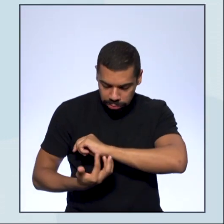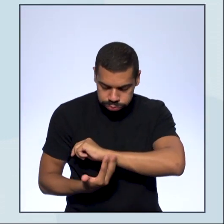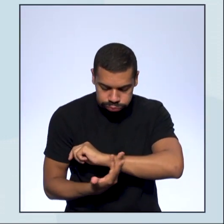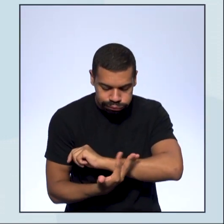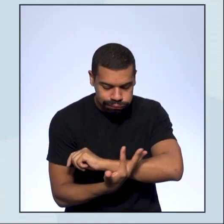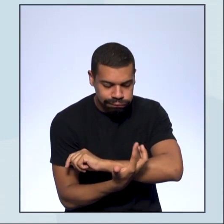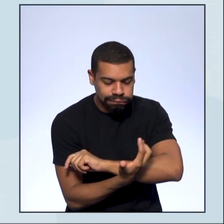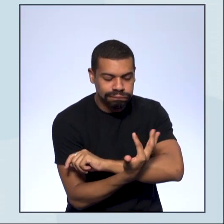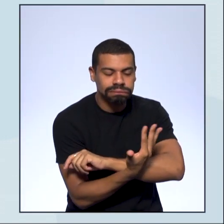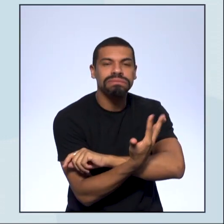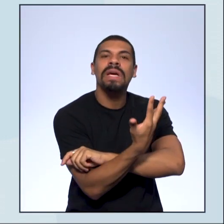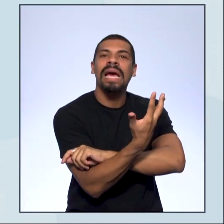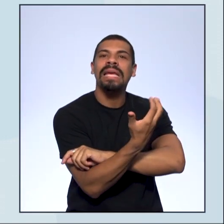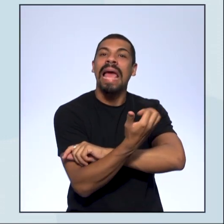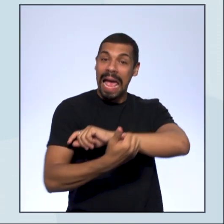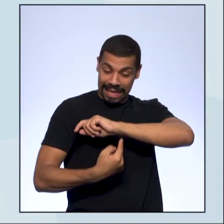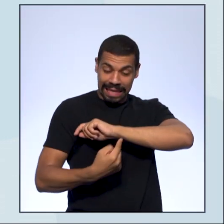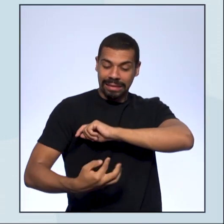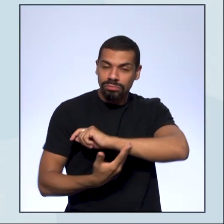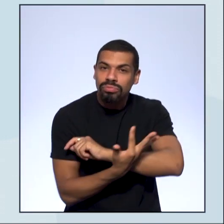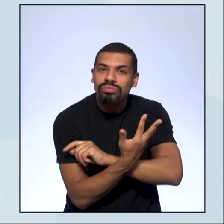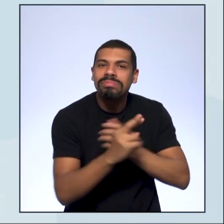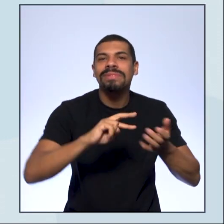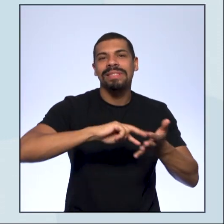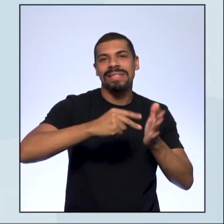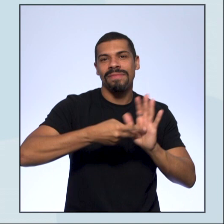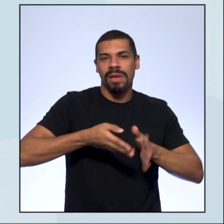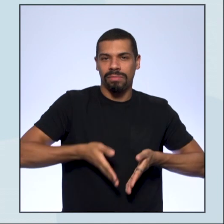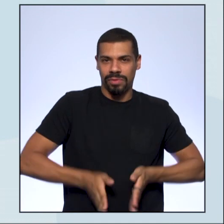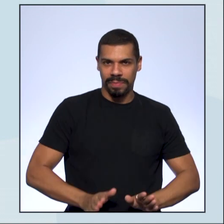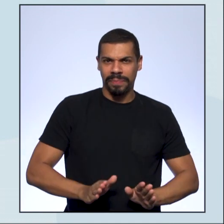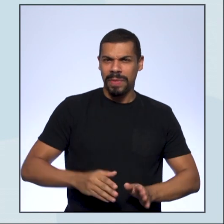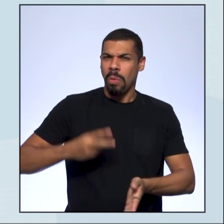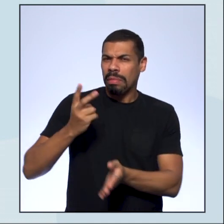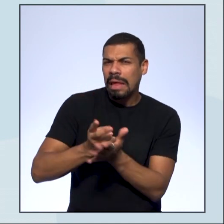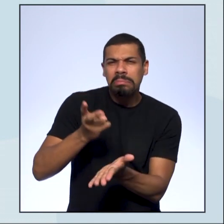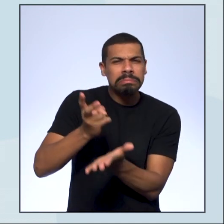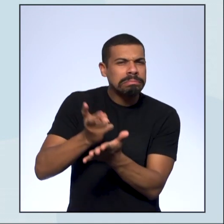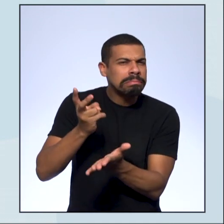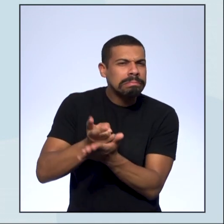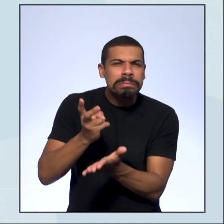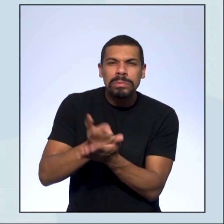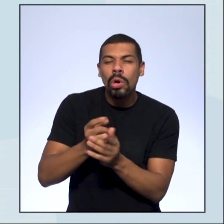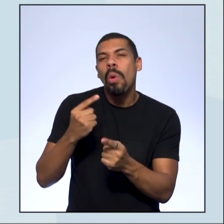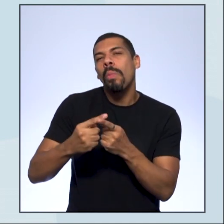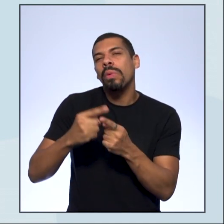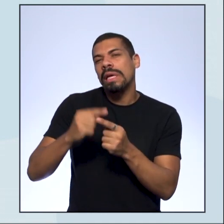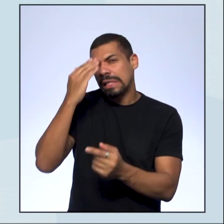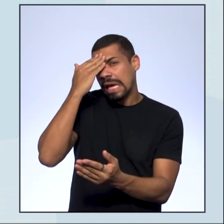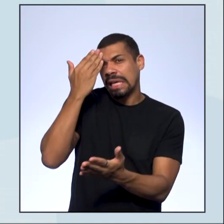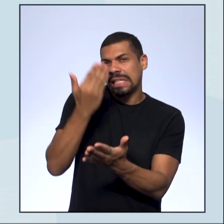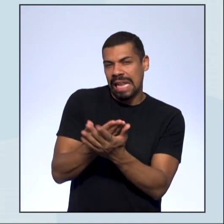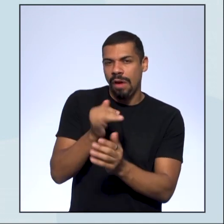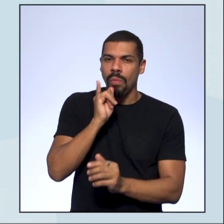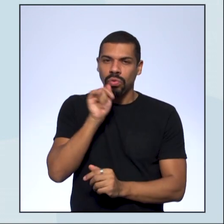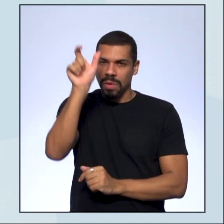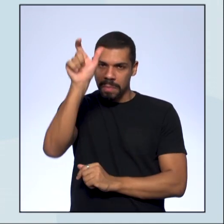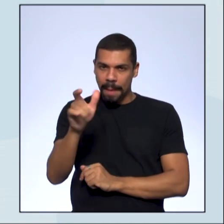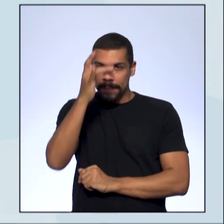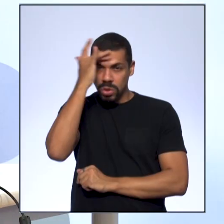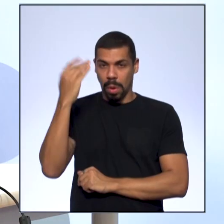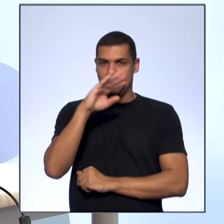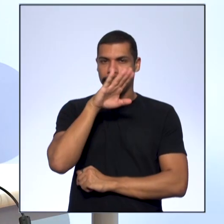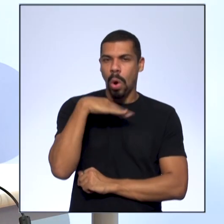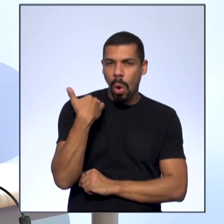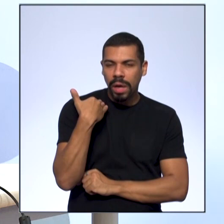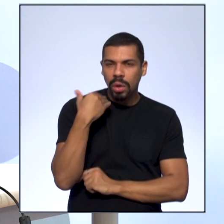morte, porque eles acreditavam, os egípcios, num tribunal. Quando a pessoa morria, né, ela